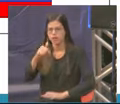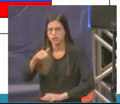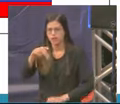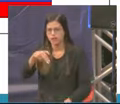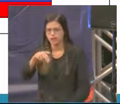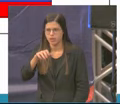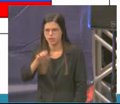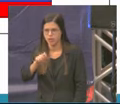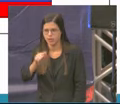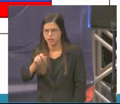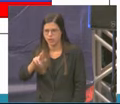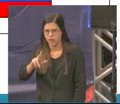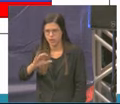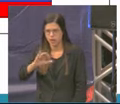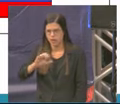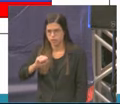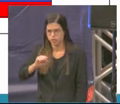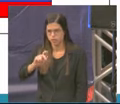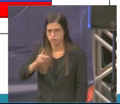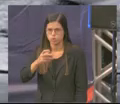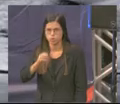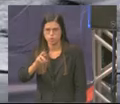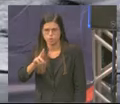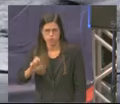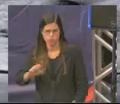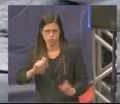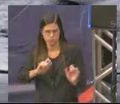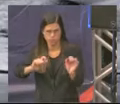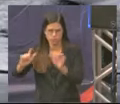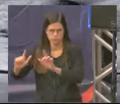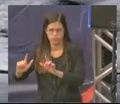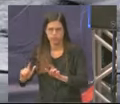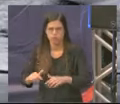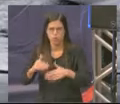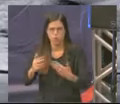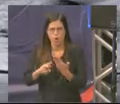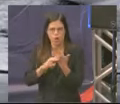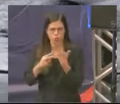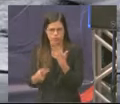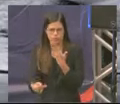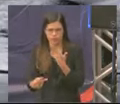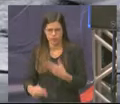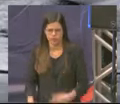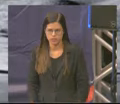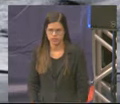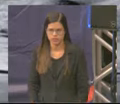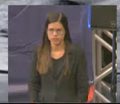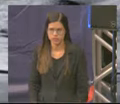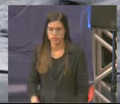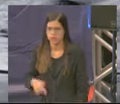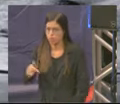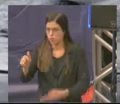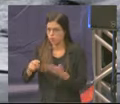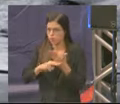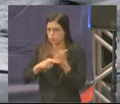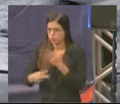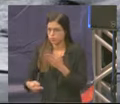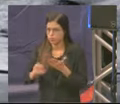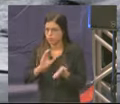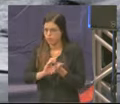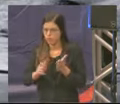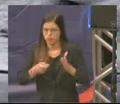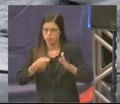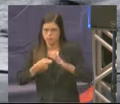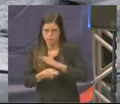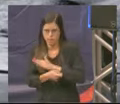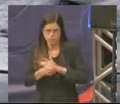nearshore. Tá bom? Mais um slide, por favor. Bom, qual é a consequência disso tudo? A outra consequência é um investimento